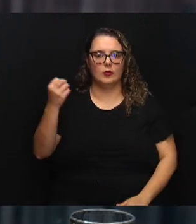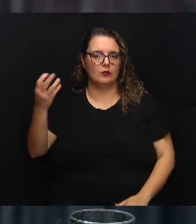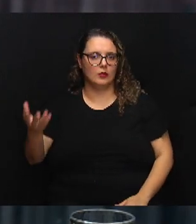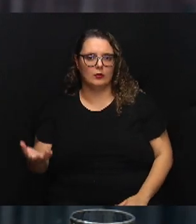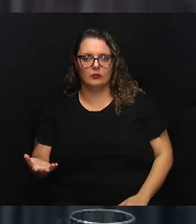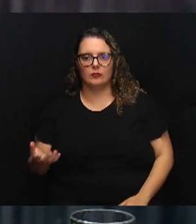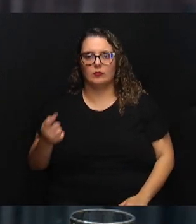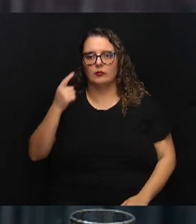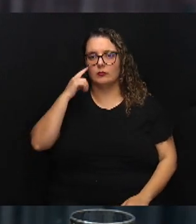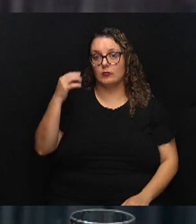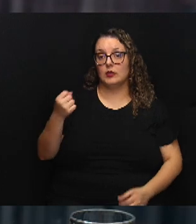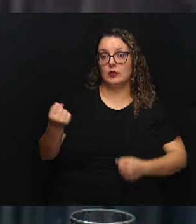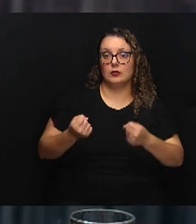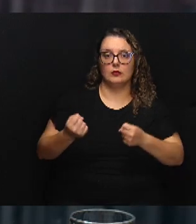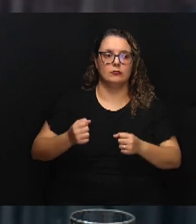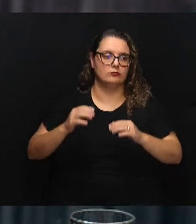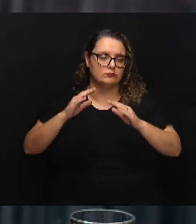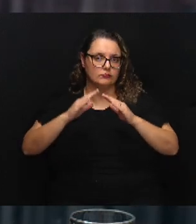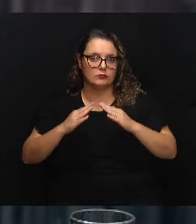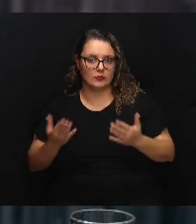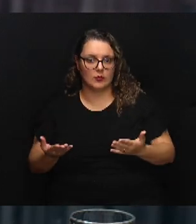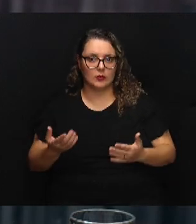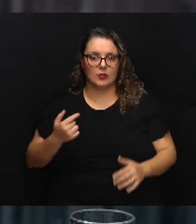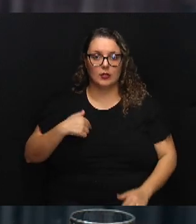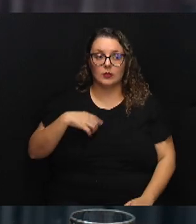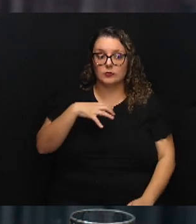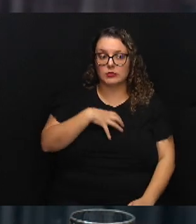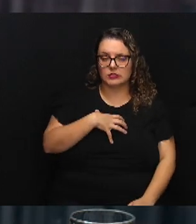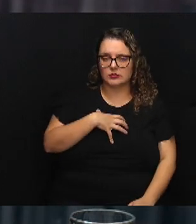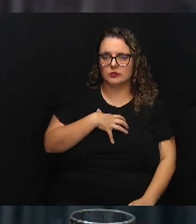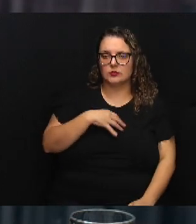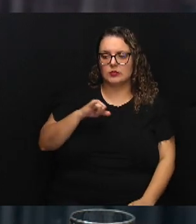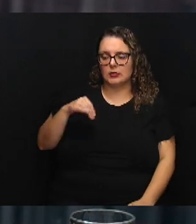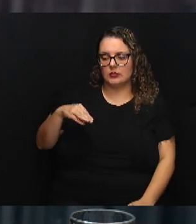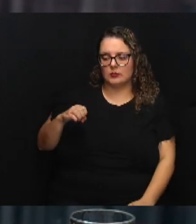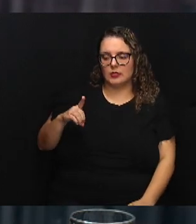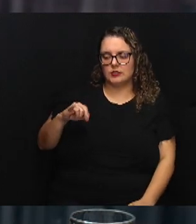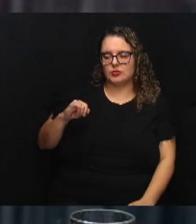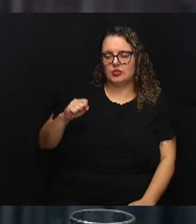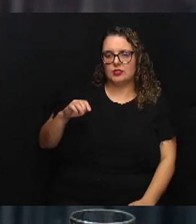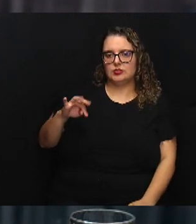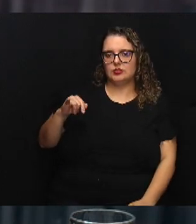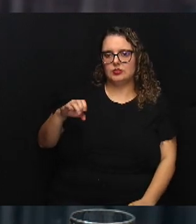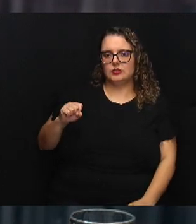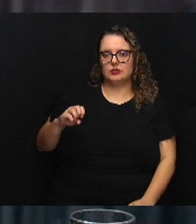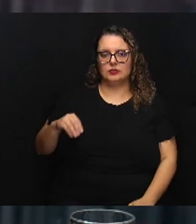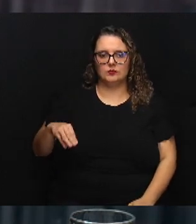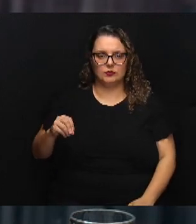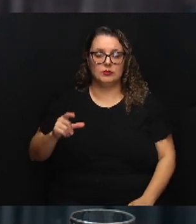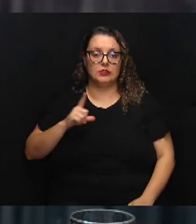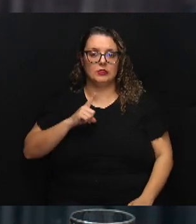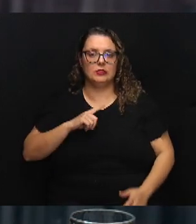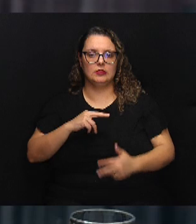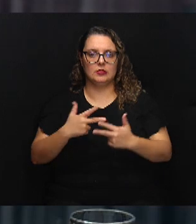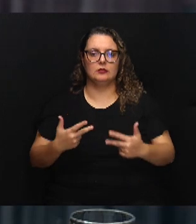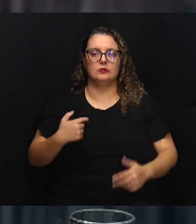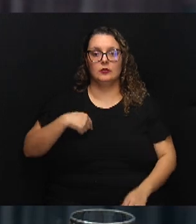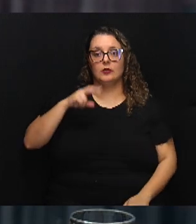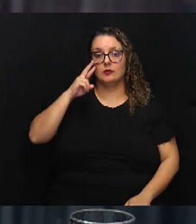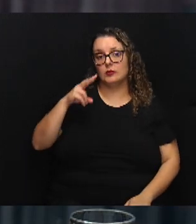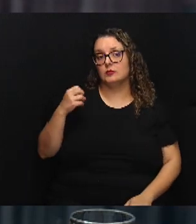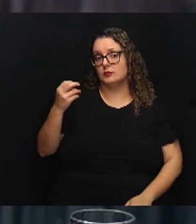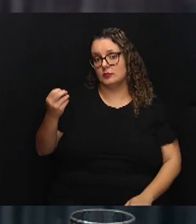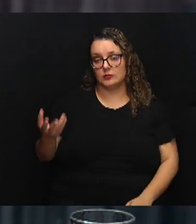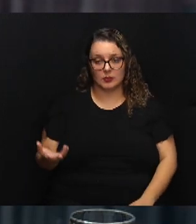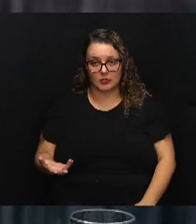né, a gente pensa num carro, casa, eu sinto um imediatismo muito grande em ter as coisas, né? Eu vejo isso na viagem,